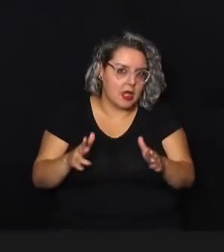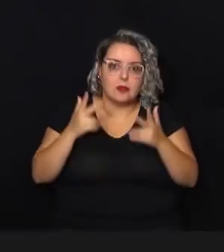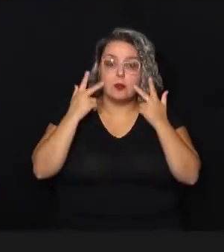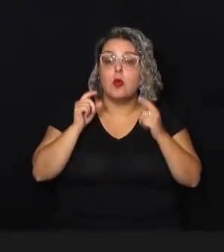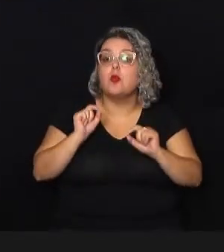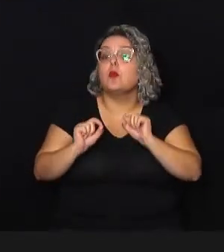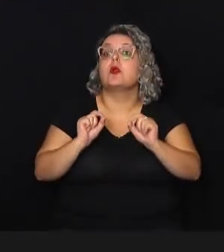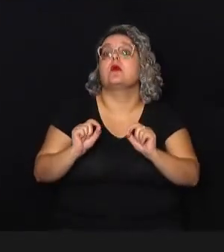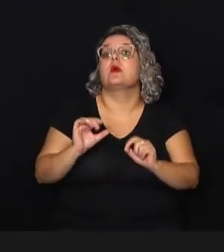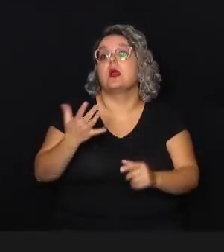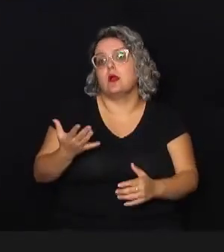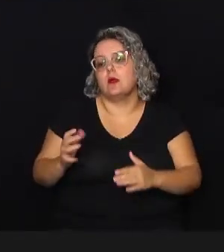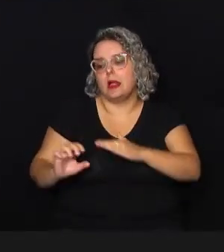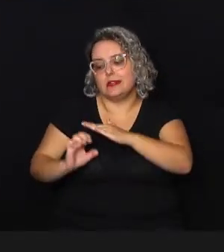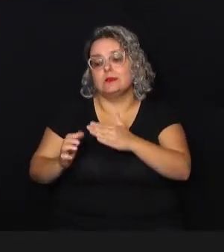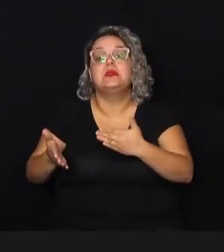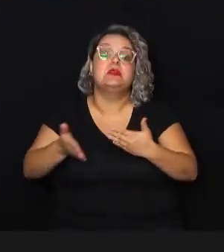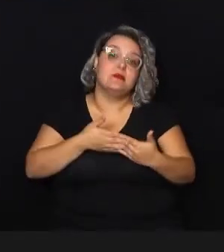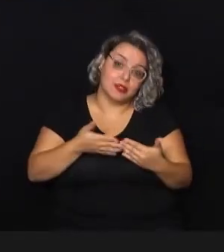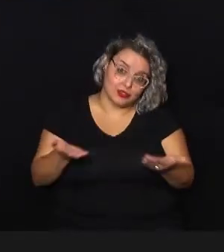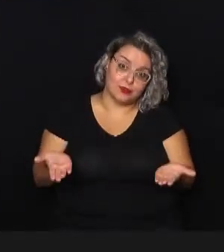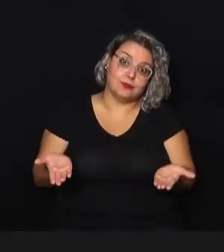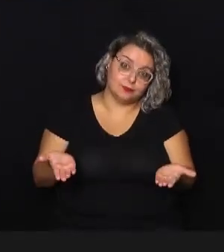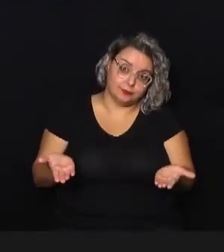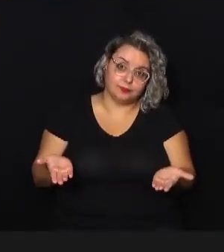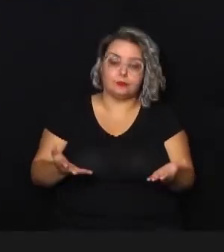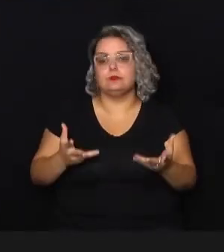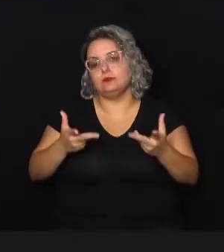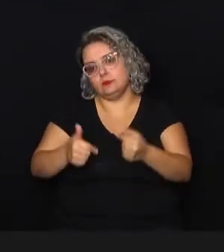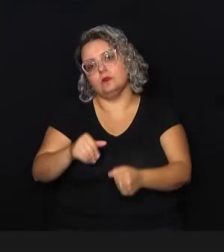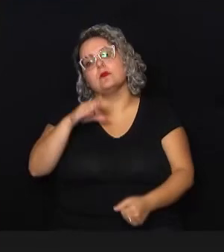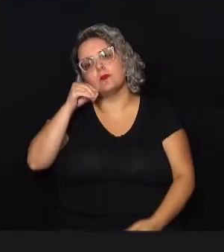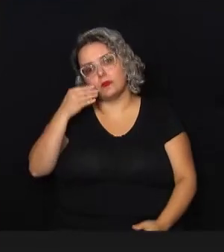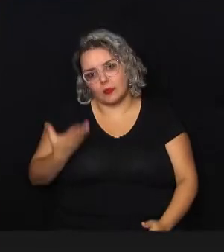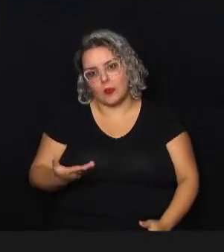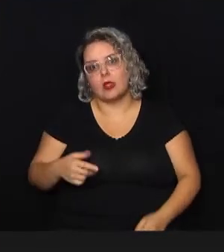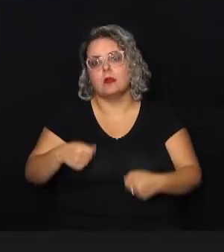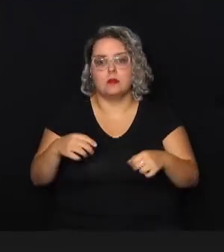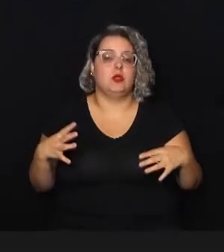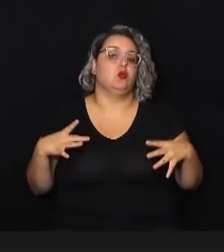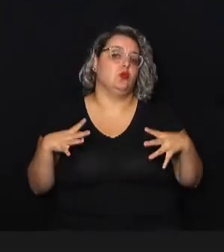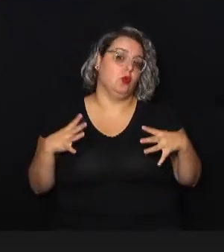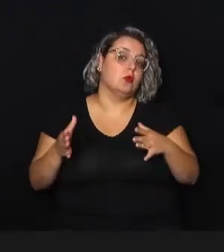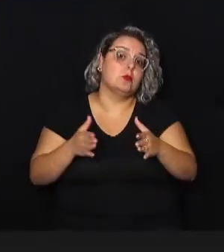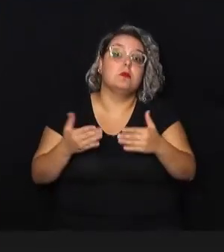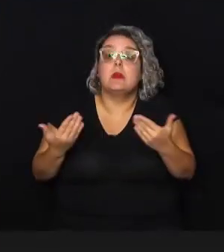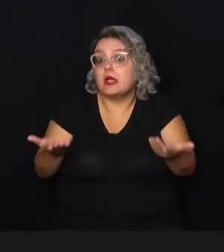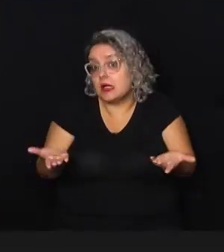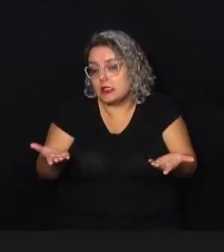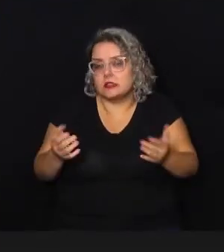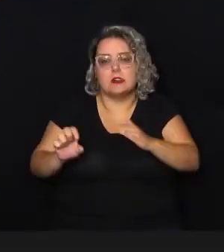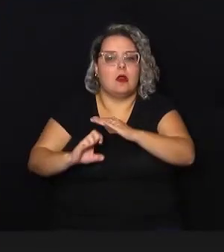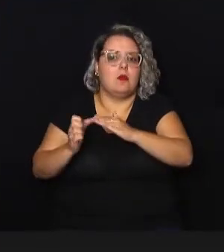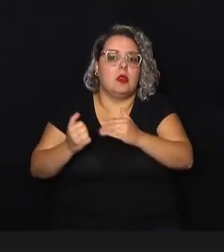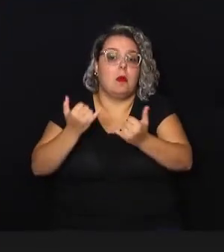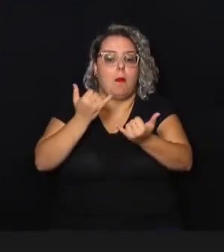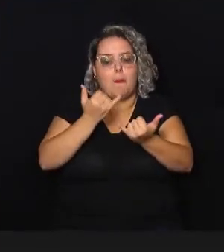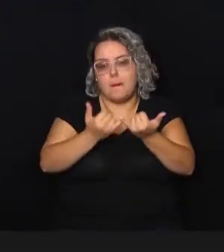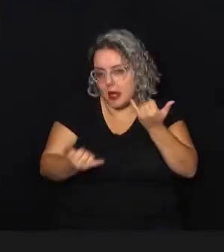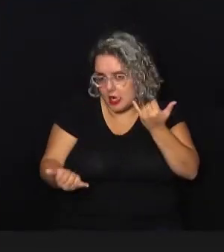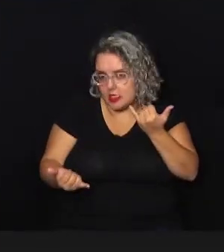na prática também é que as empresas fecham, né? Então, em tese, todos os funcionários teriam que estar de folga nesse período. Mas se ela está